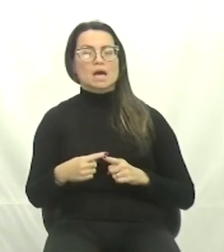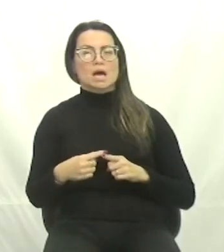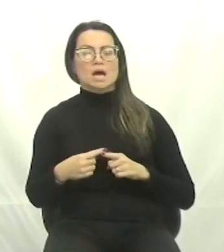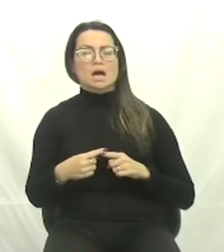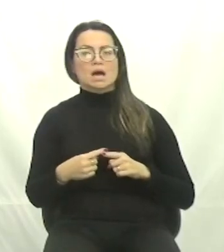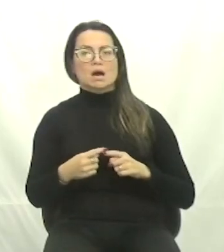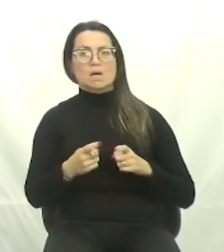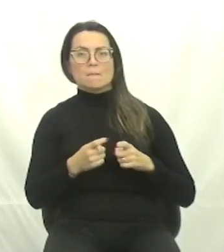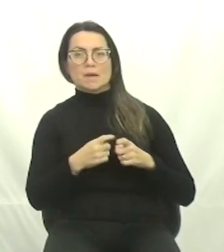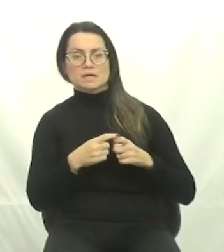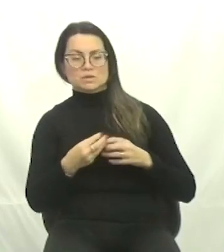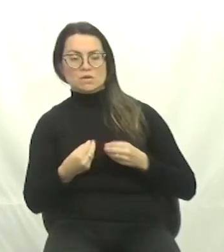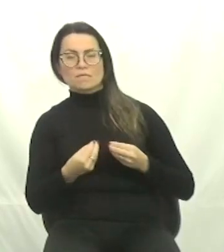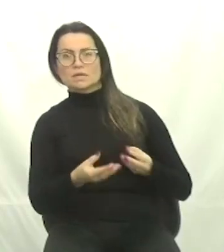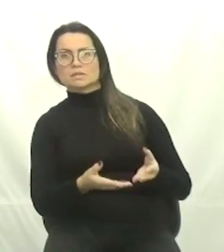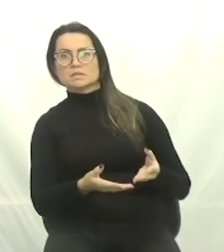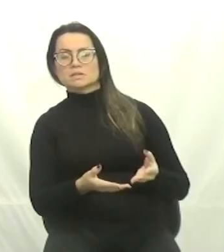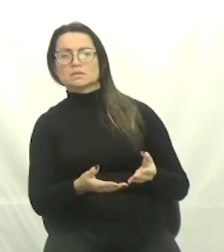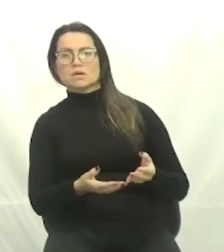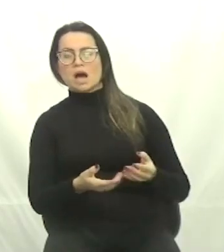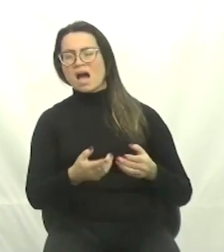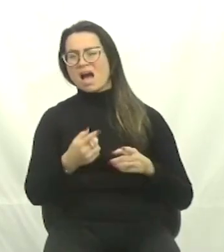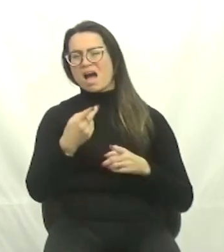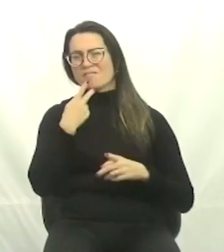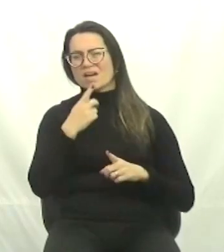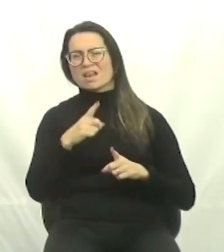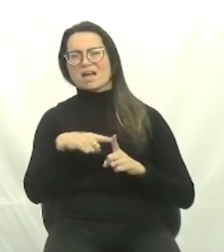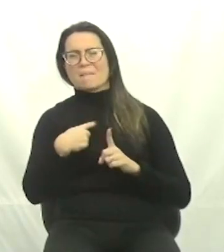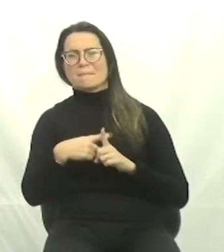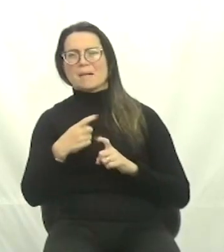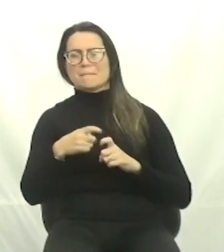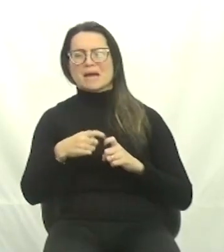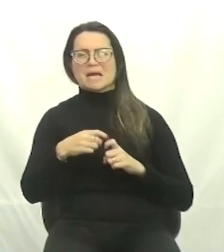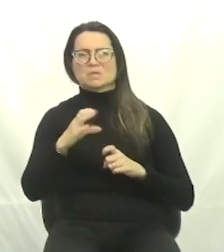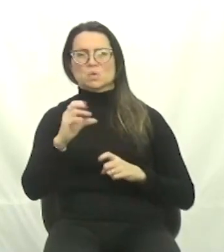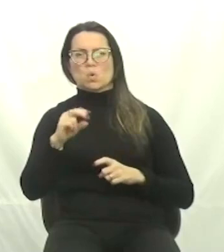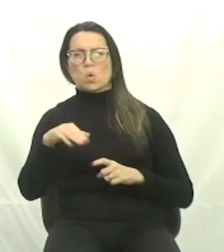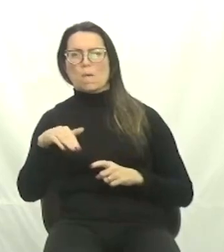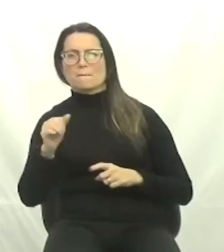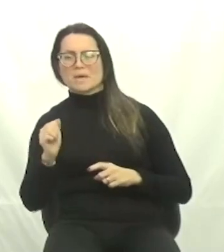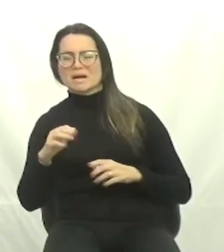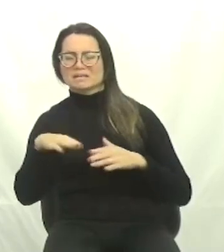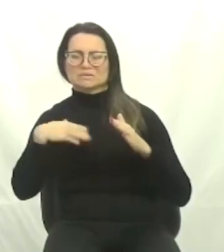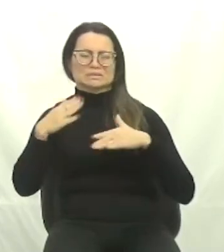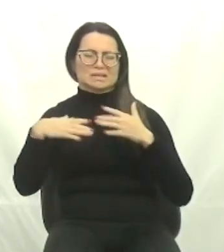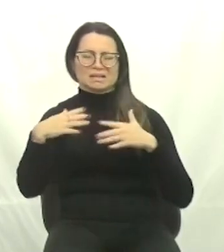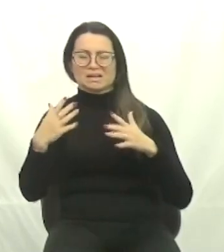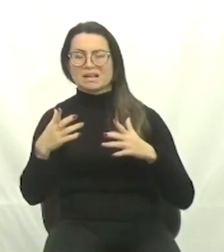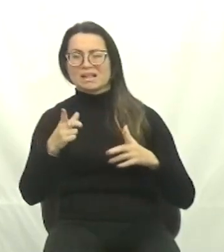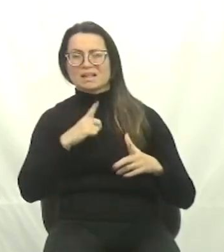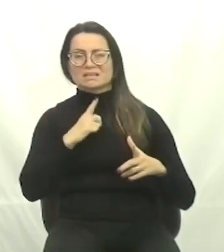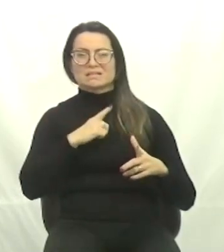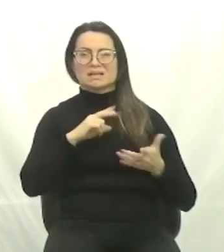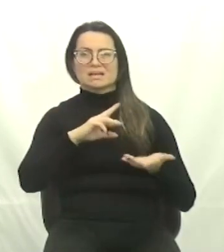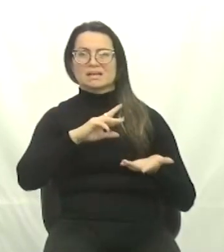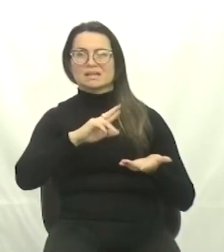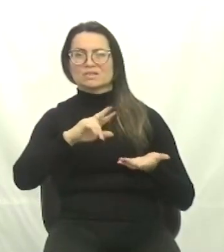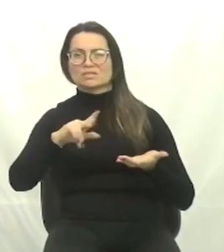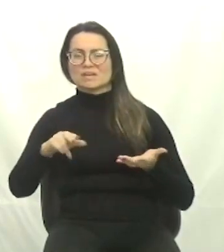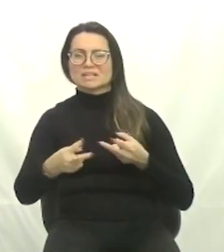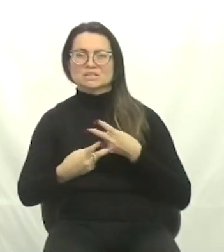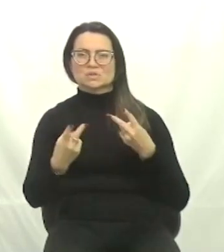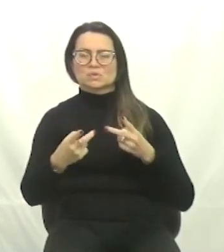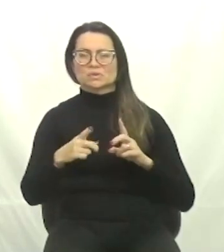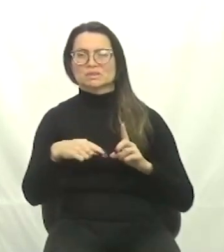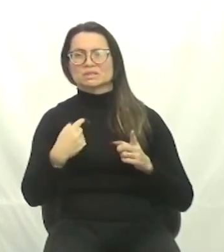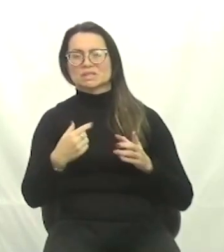médicos para o município. E aí fala do mais médico, fala de cubano, mas não é só cubano também, né? Tem um espectro em volta do programa Mais Médicos